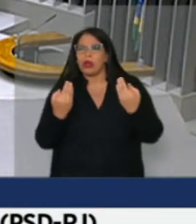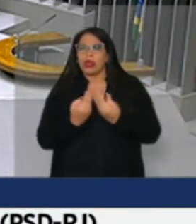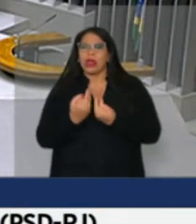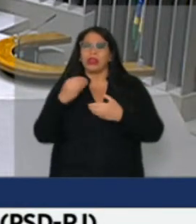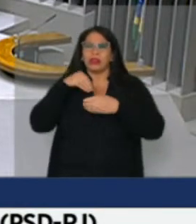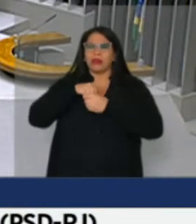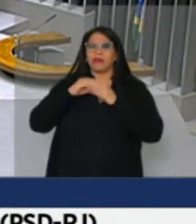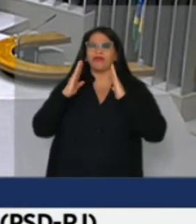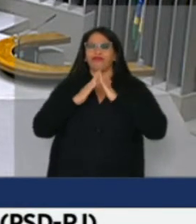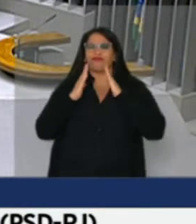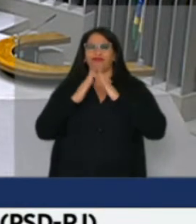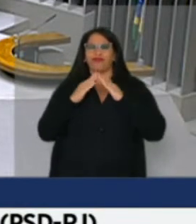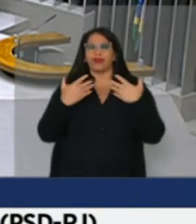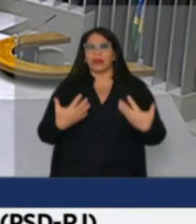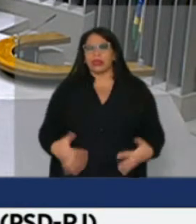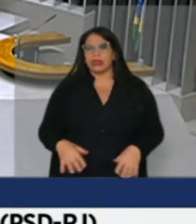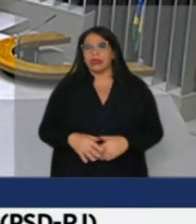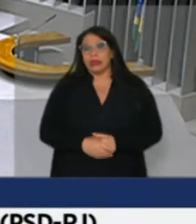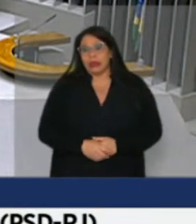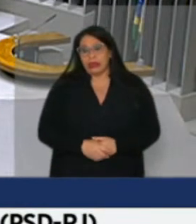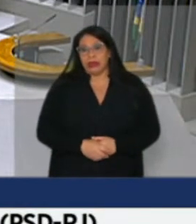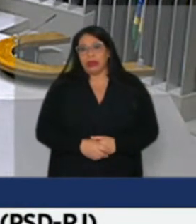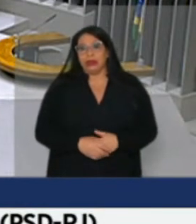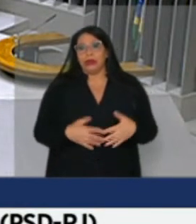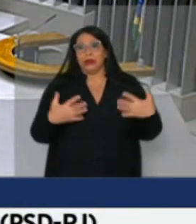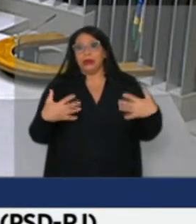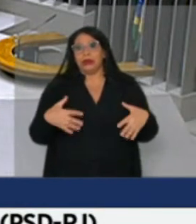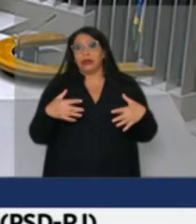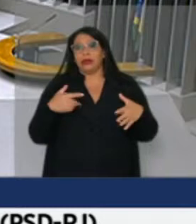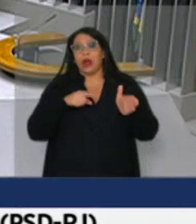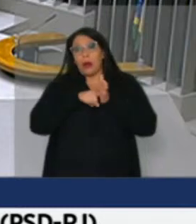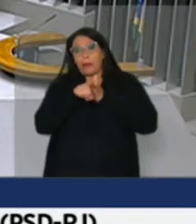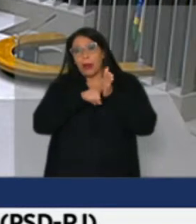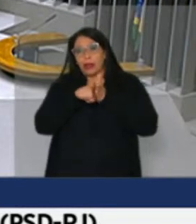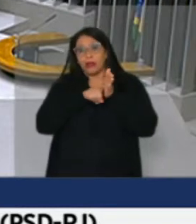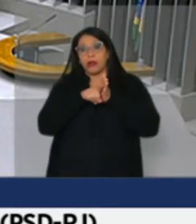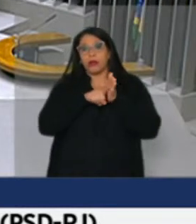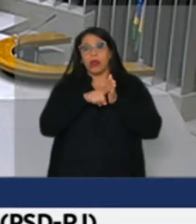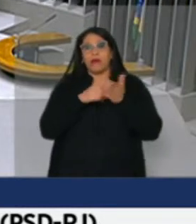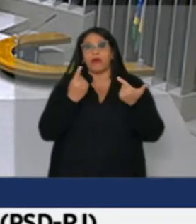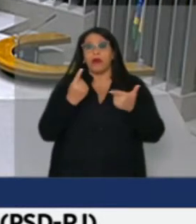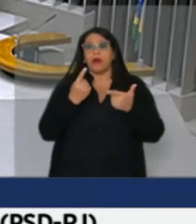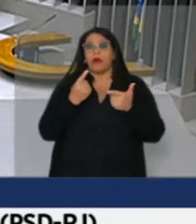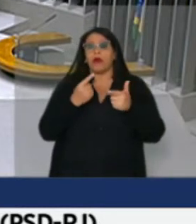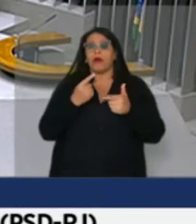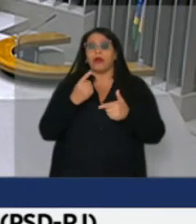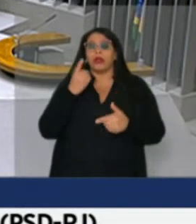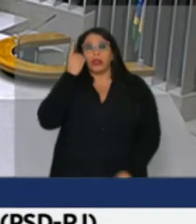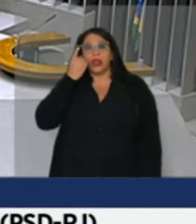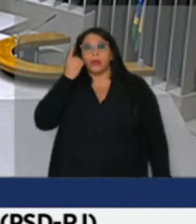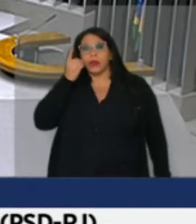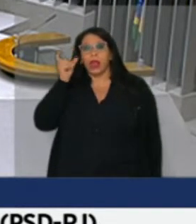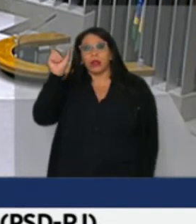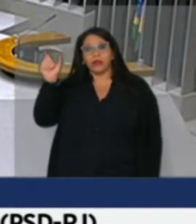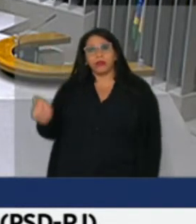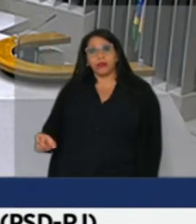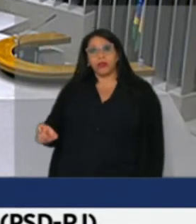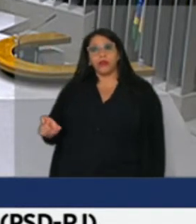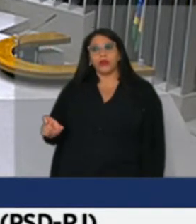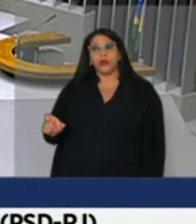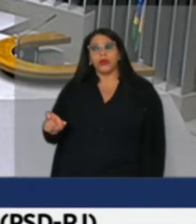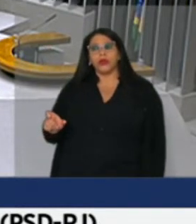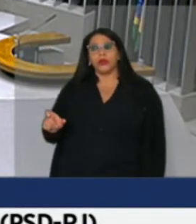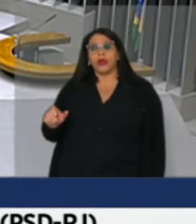federal. Parte dessa investigação foi citada pelo relator do projeto de resolução